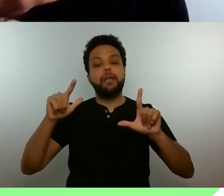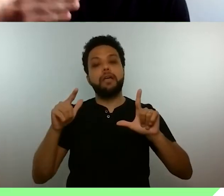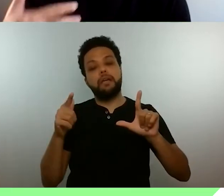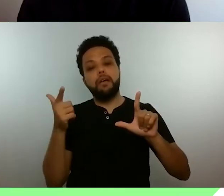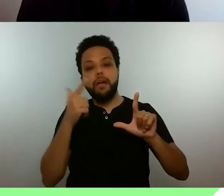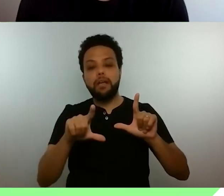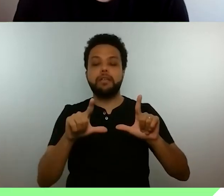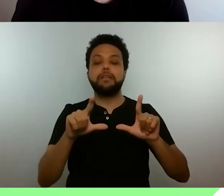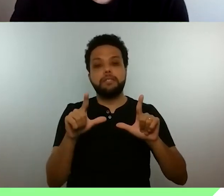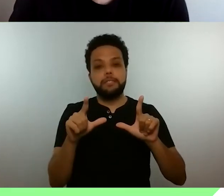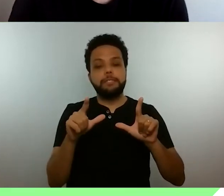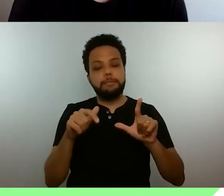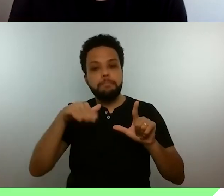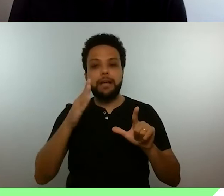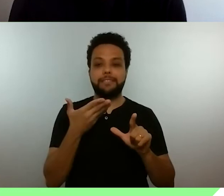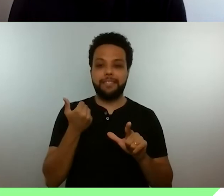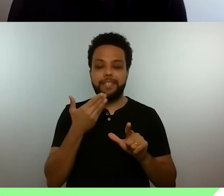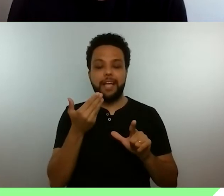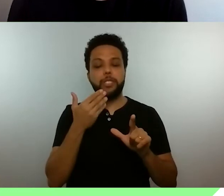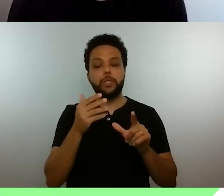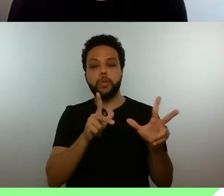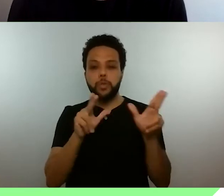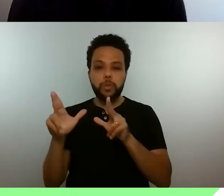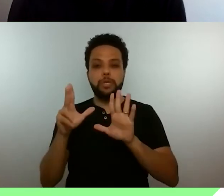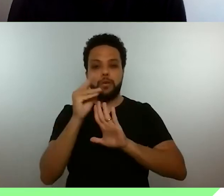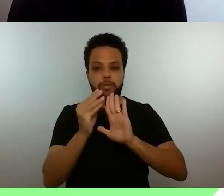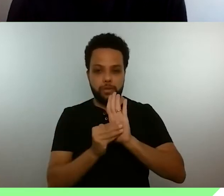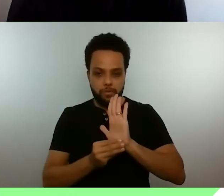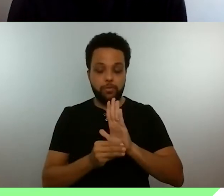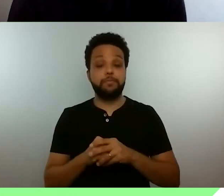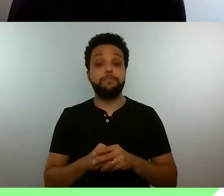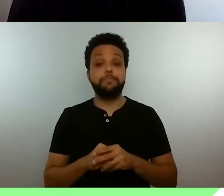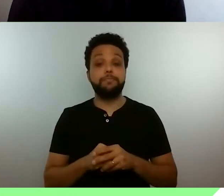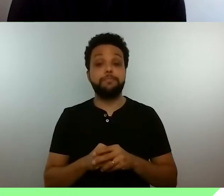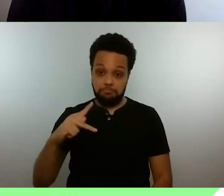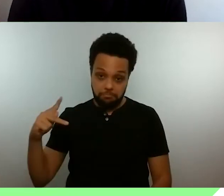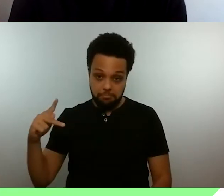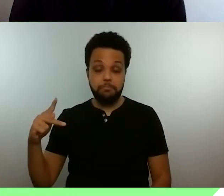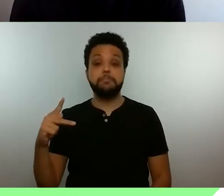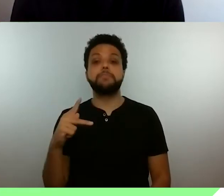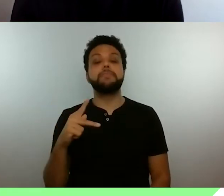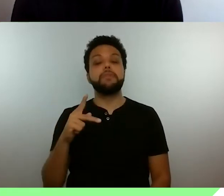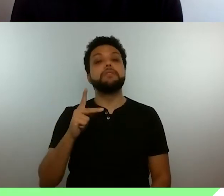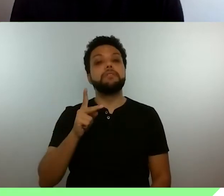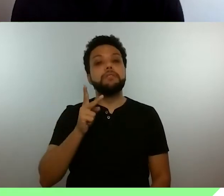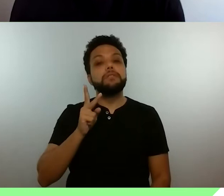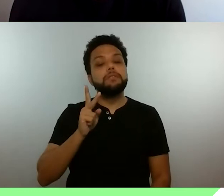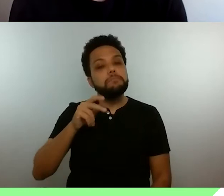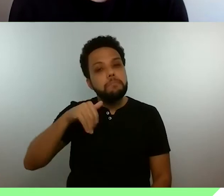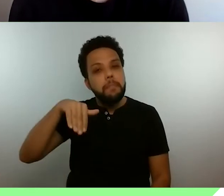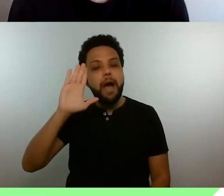as layers, né, que vão sendo criadas, enfim. Mas esses aplicativos, né, esses softwares, aliás, cada vez